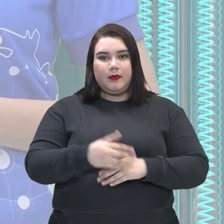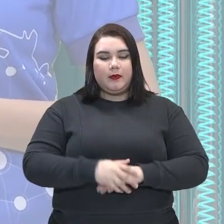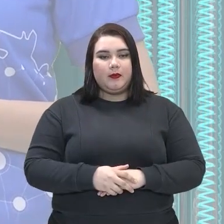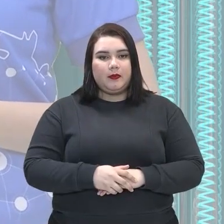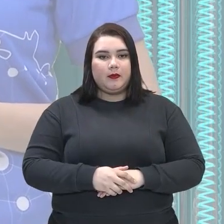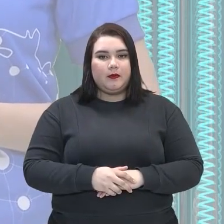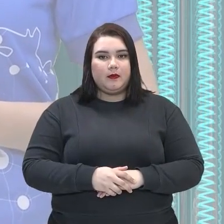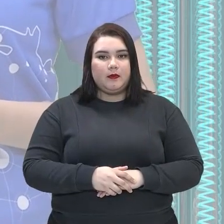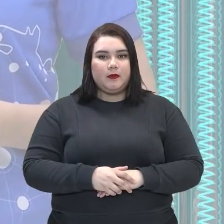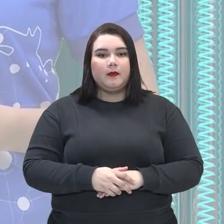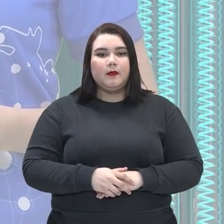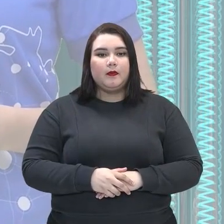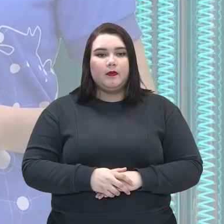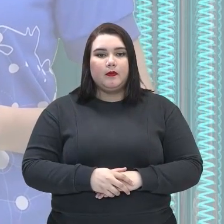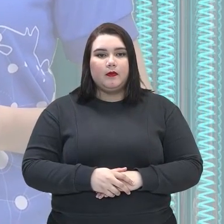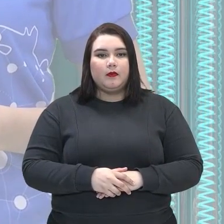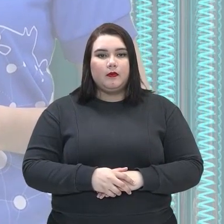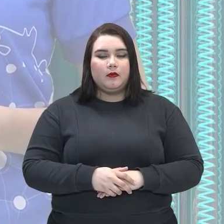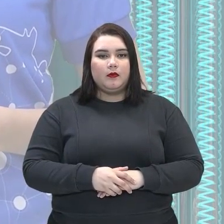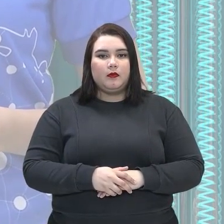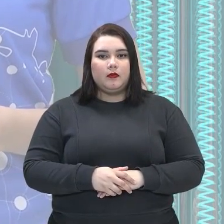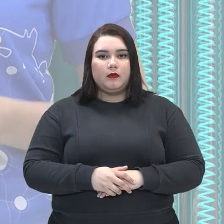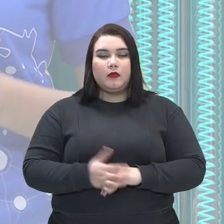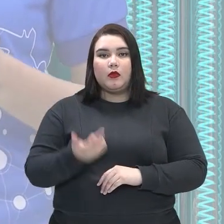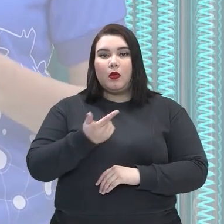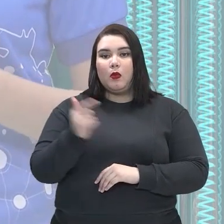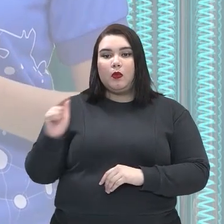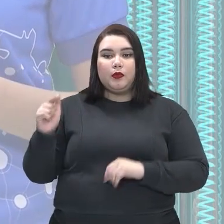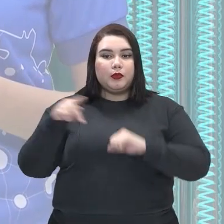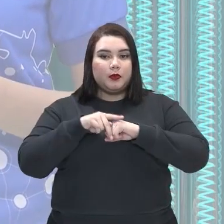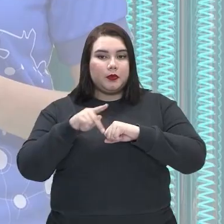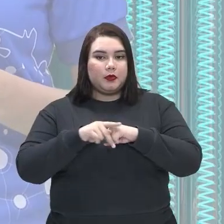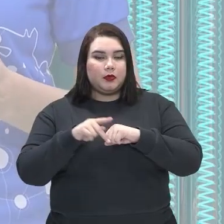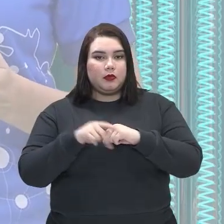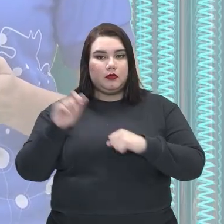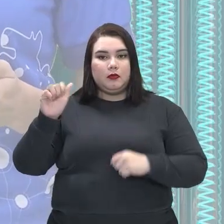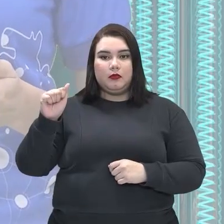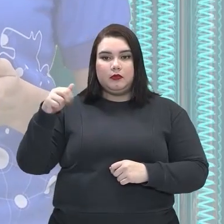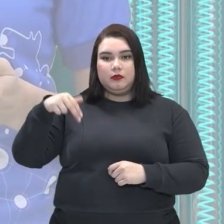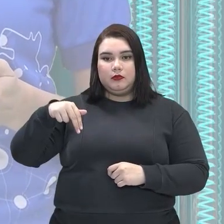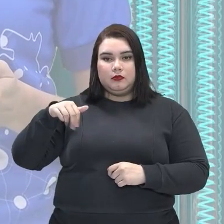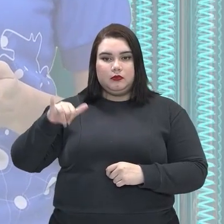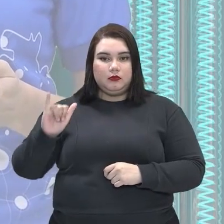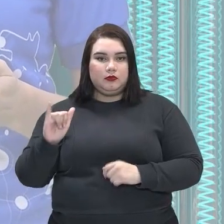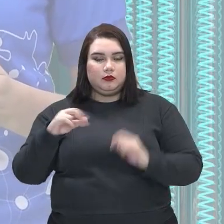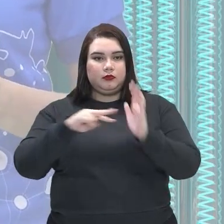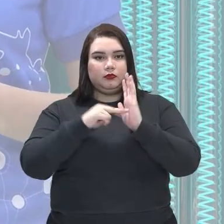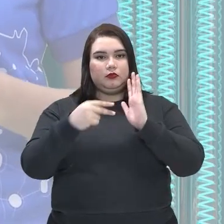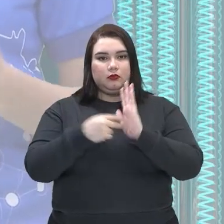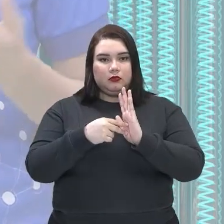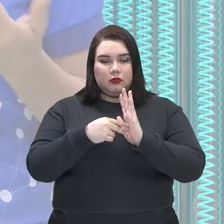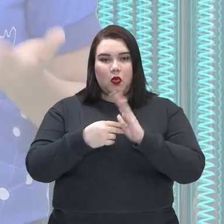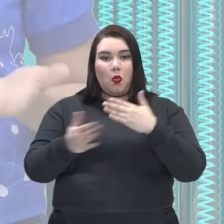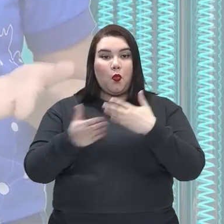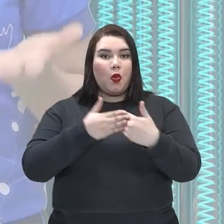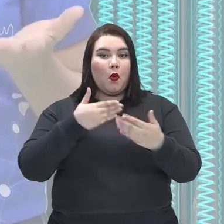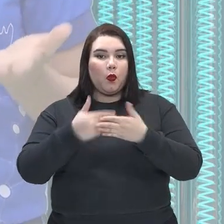os nossos pronomes. Agora o any, ele significa qualquer